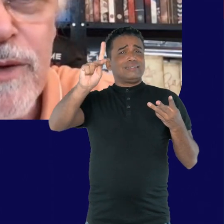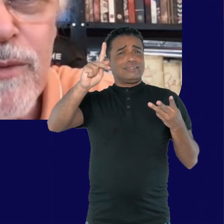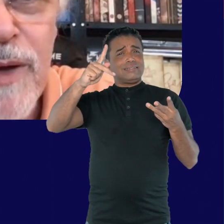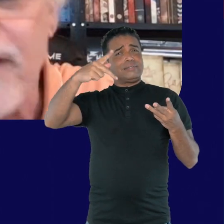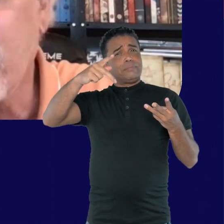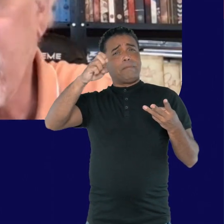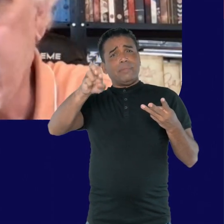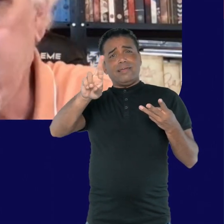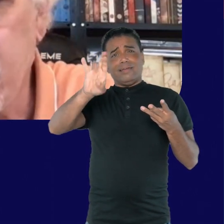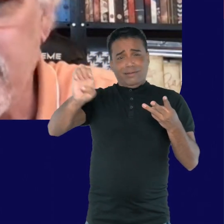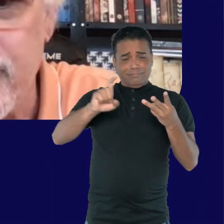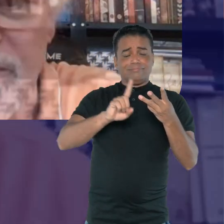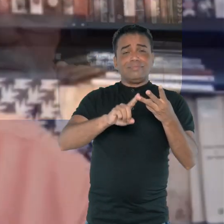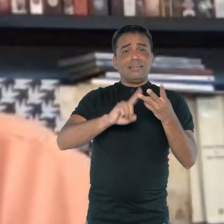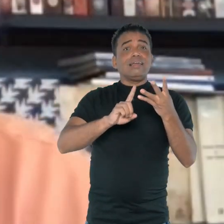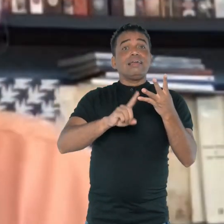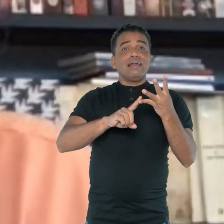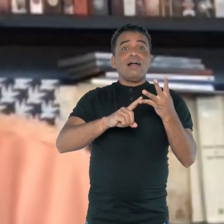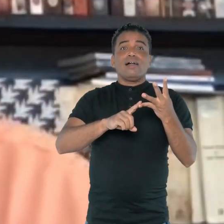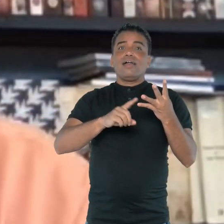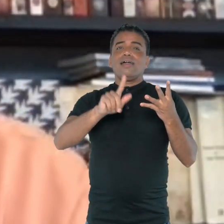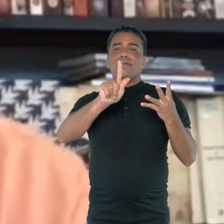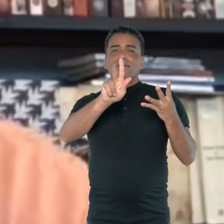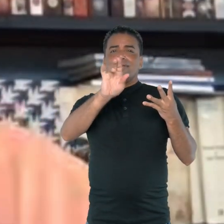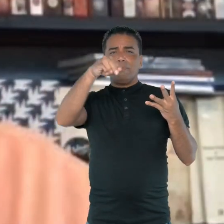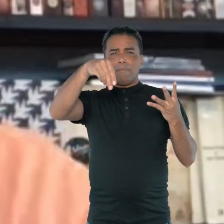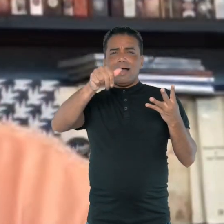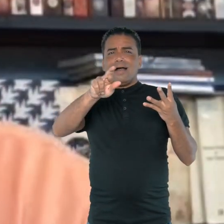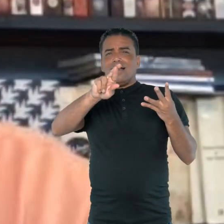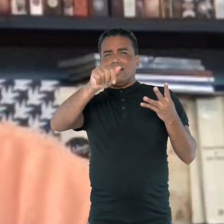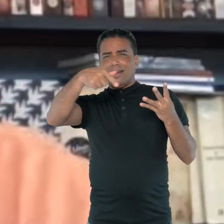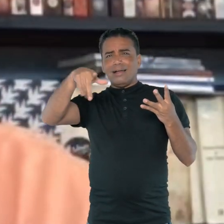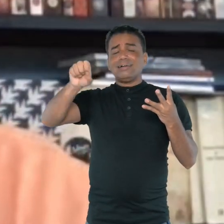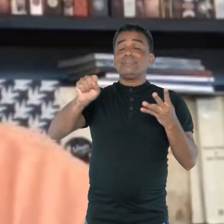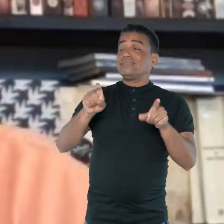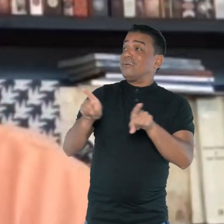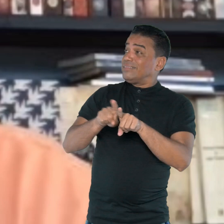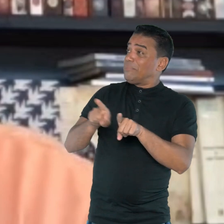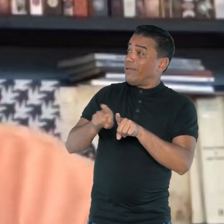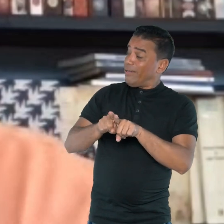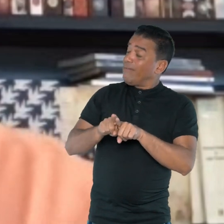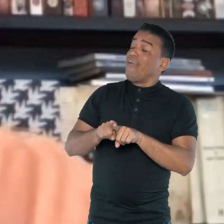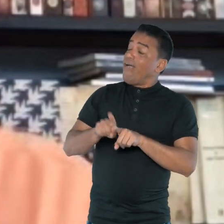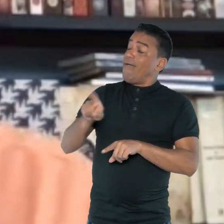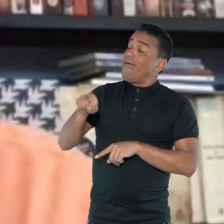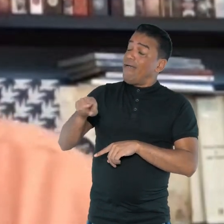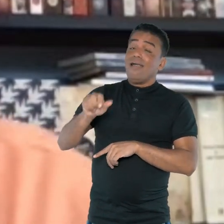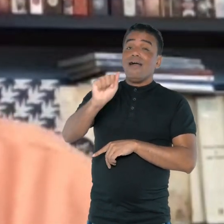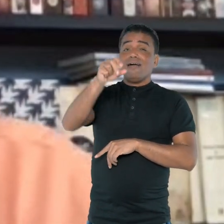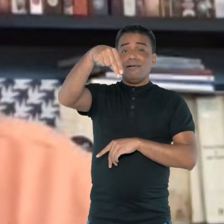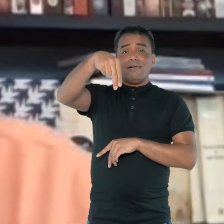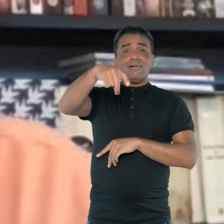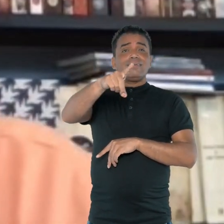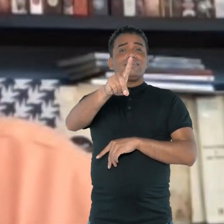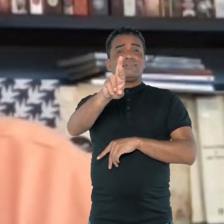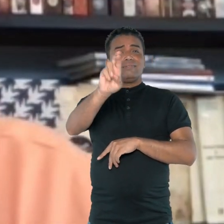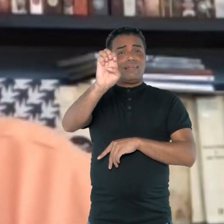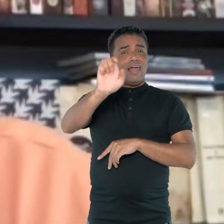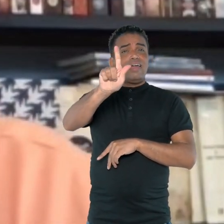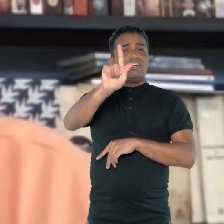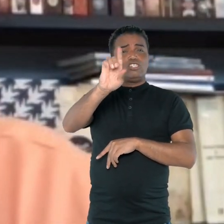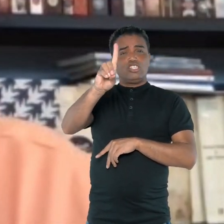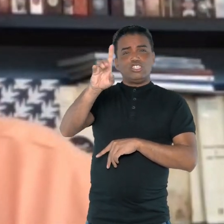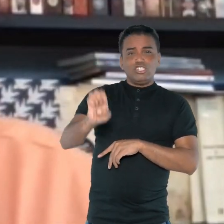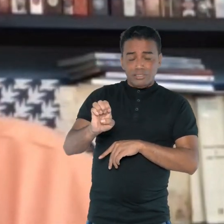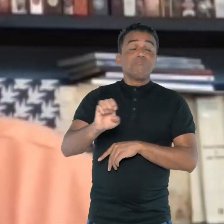não tão reconhecidos, assim, o próprio Gide, embora O tenha André Gide, sim. imenso reconhecimento, é